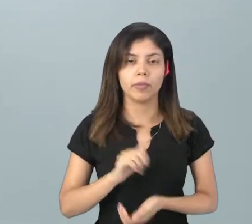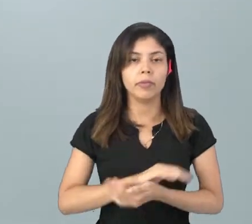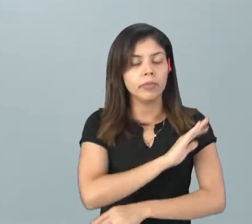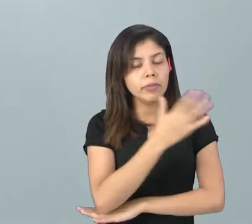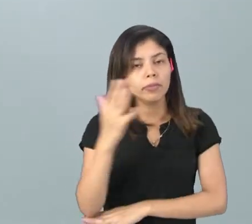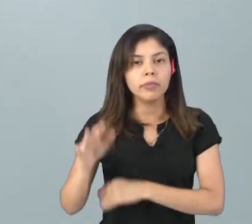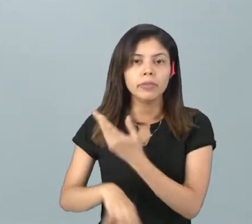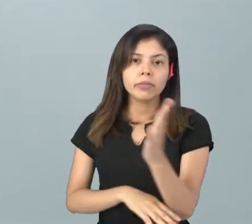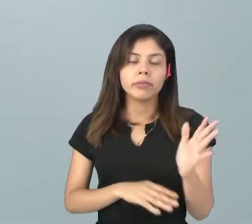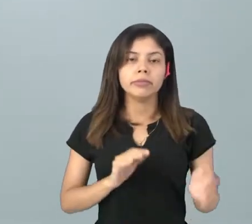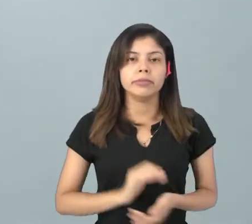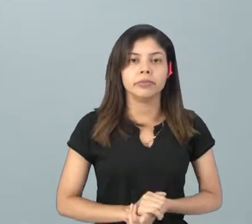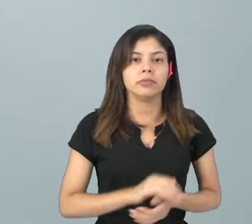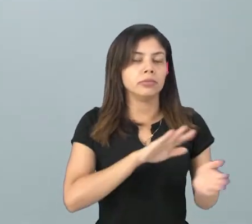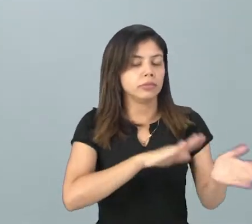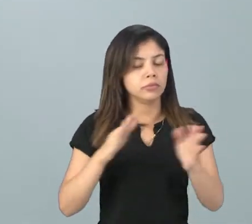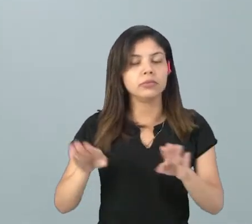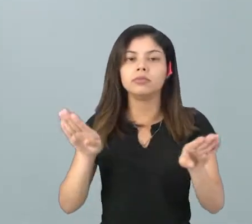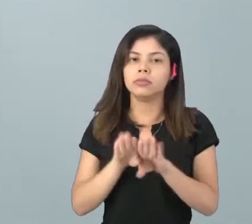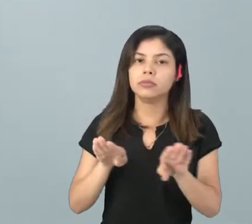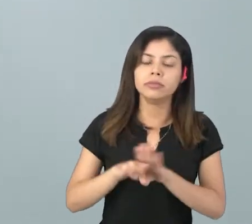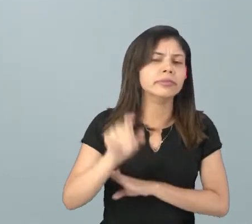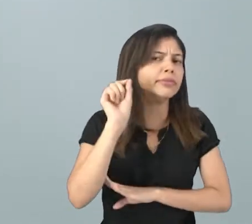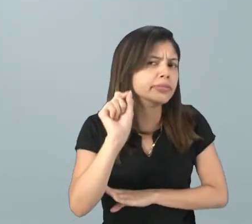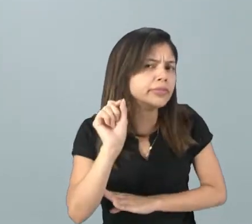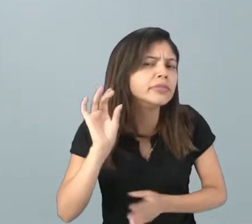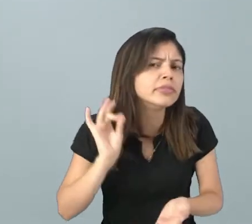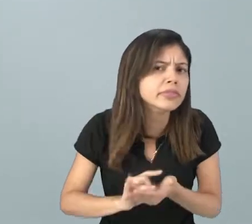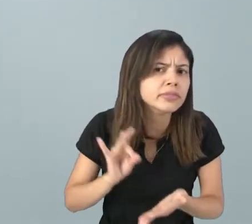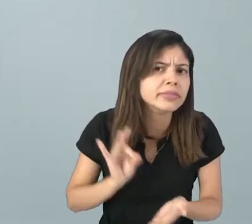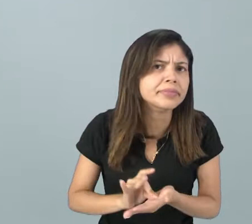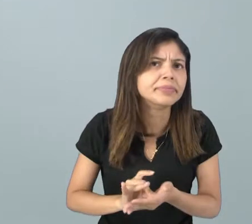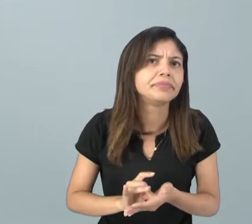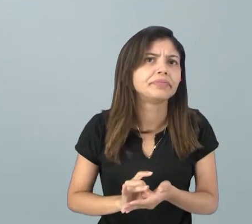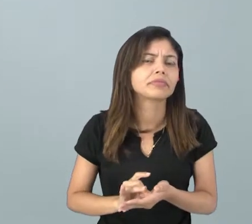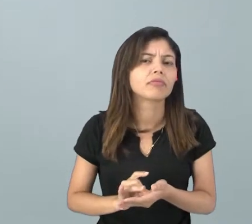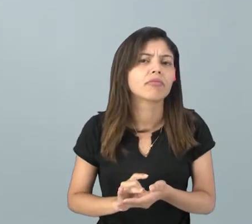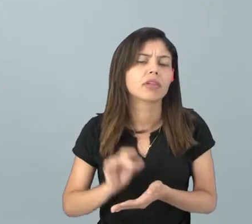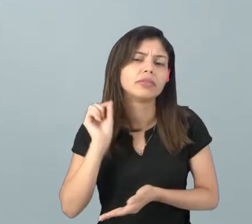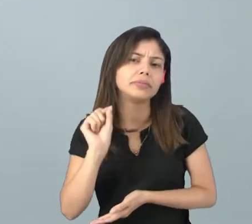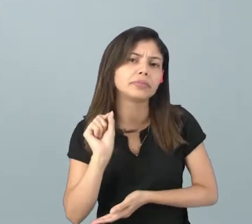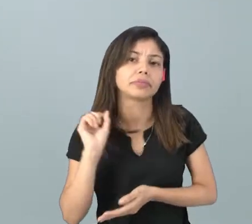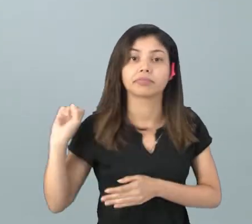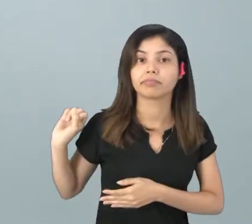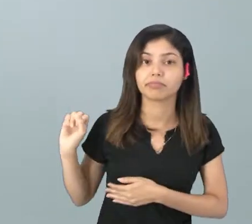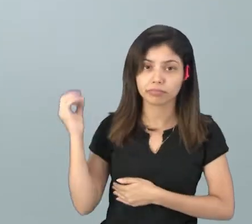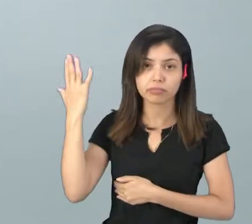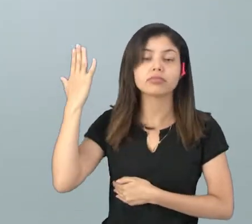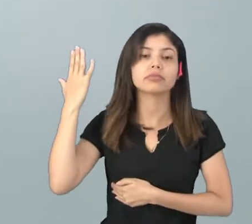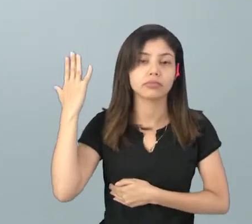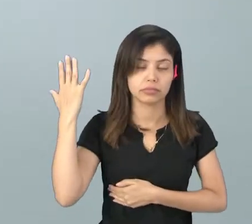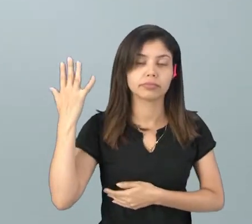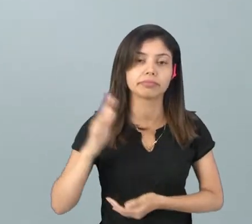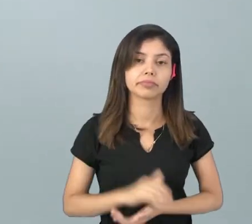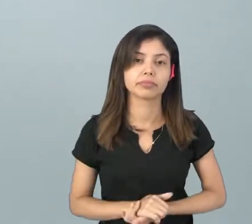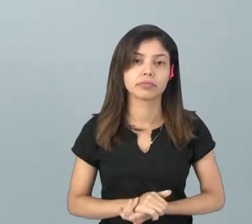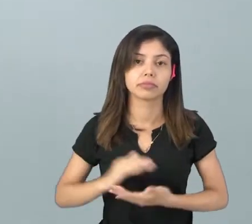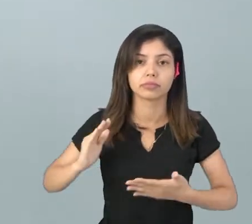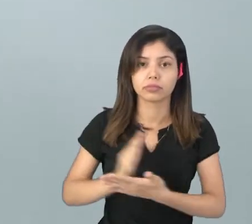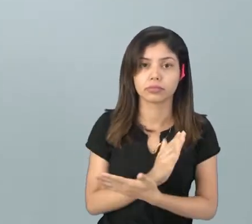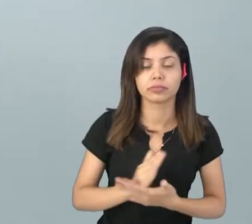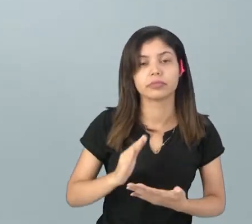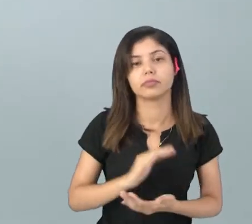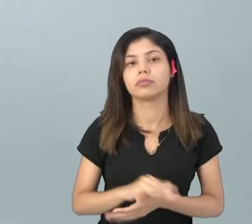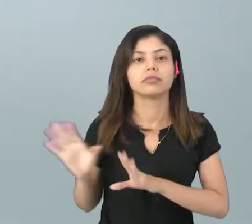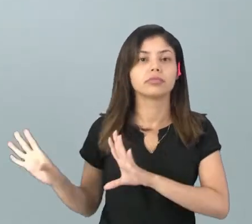né? E aí, gente, o que na verdade é o fenômeno? É um acontecimento que acontece, é algo que